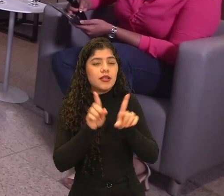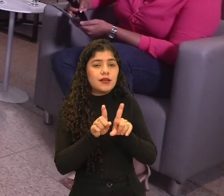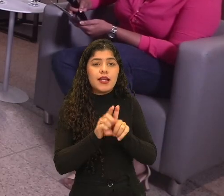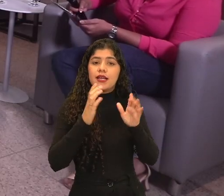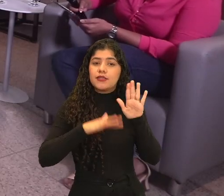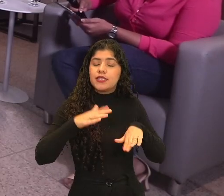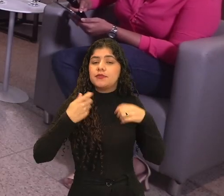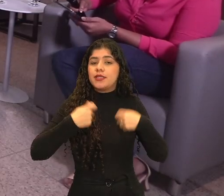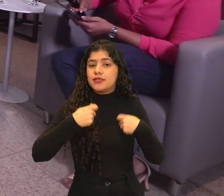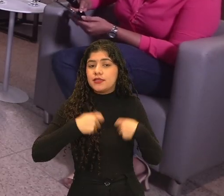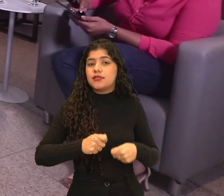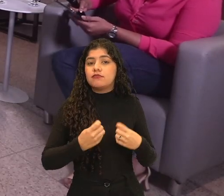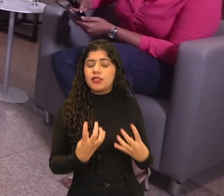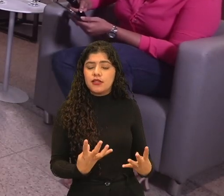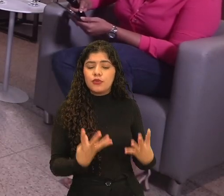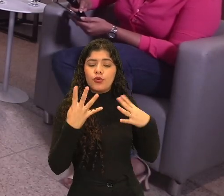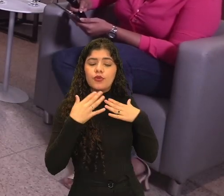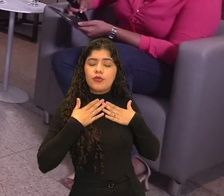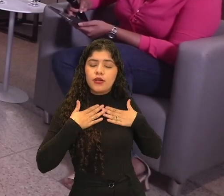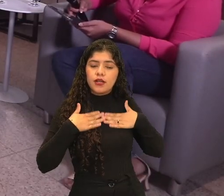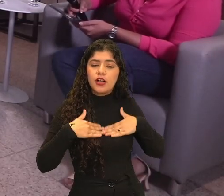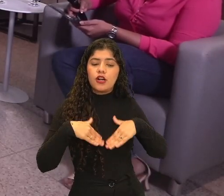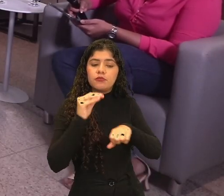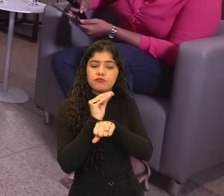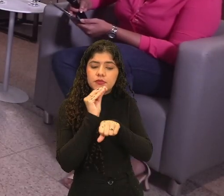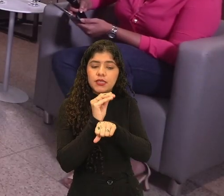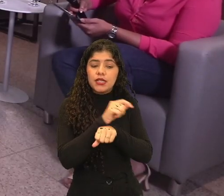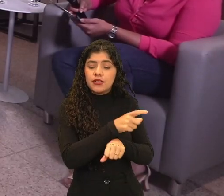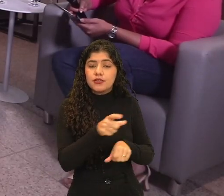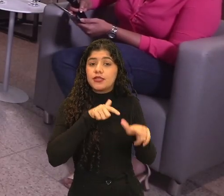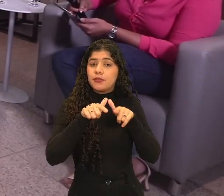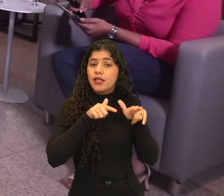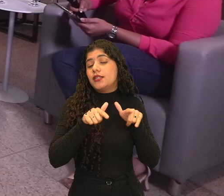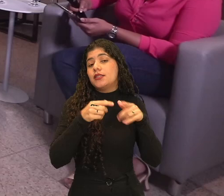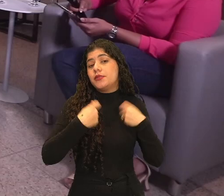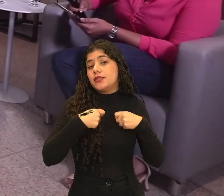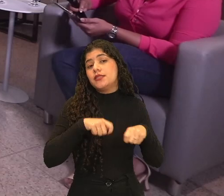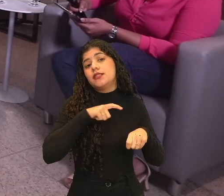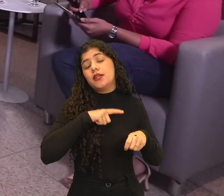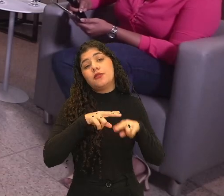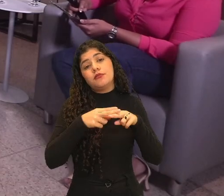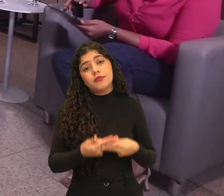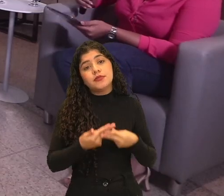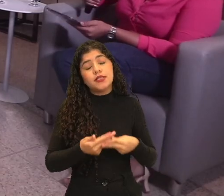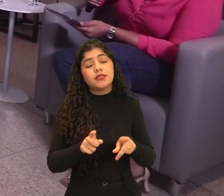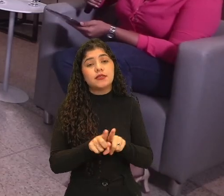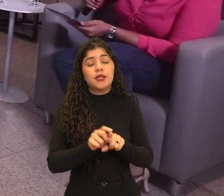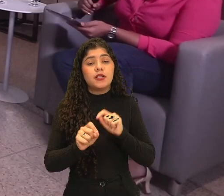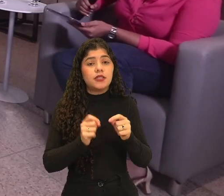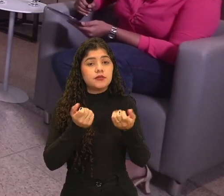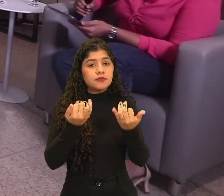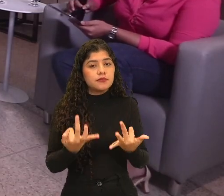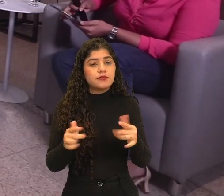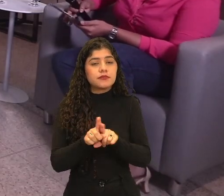ser respeitados, porque são crianças, né? Estão ali para aprender, né? Então, isso é importante. Só trazer algo que ela